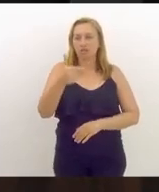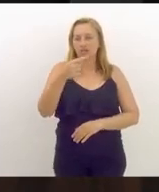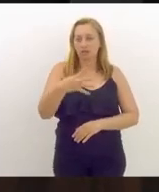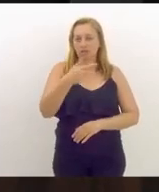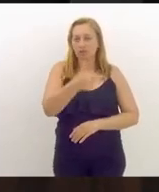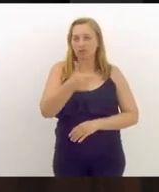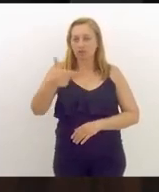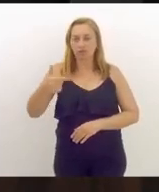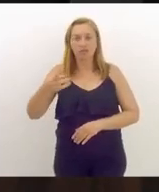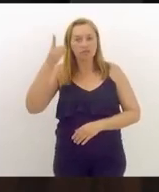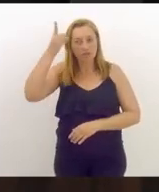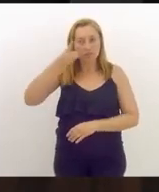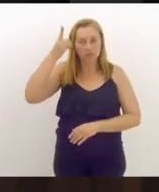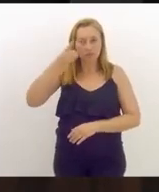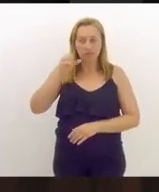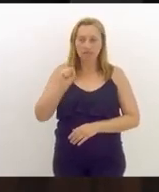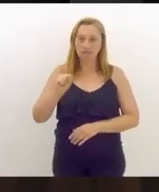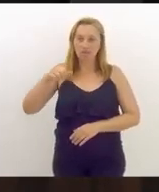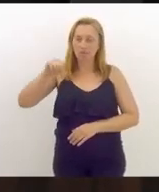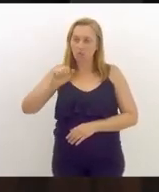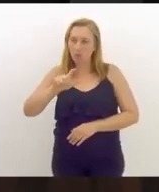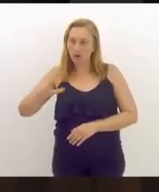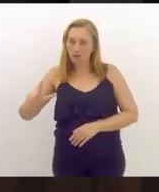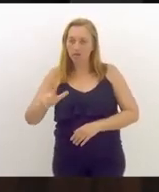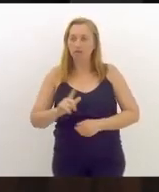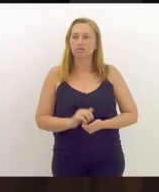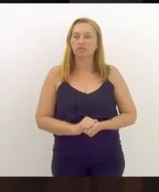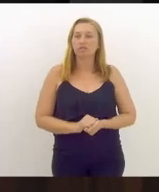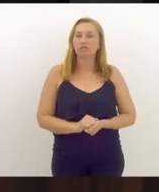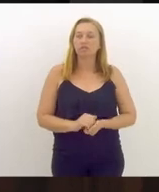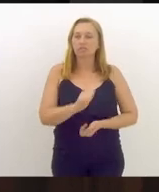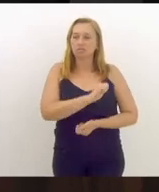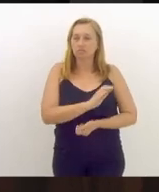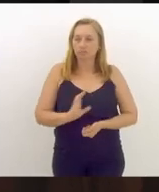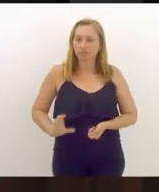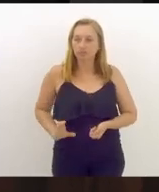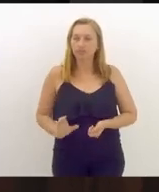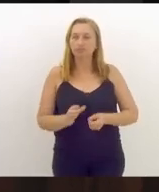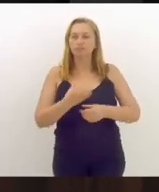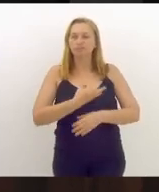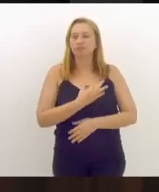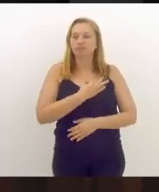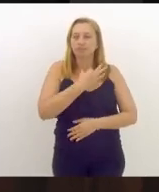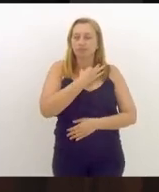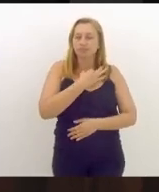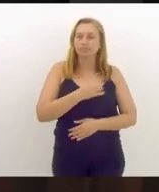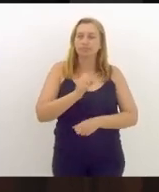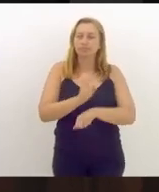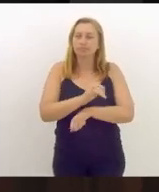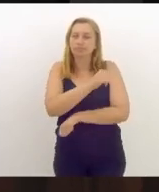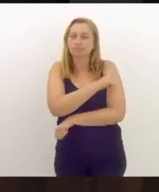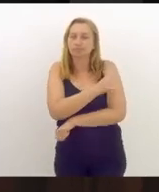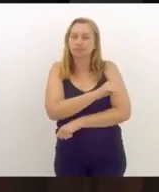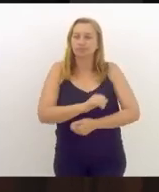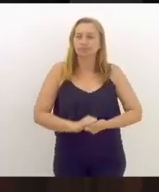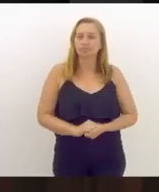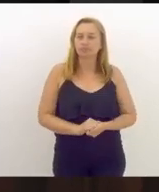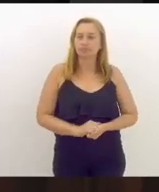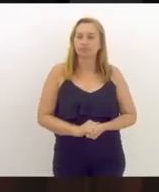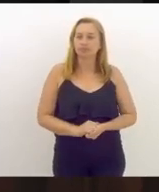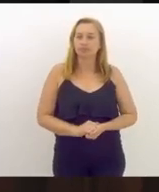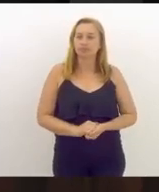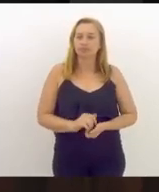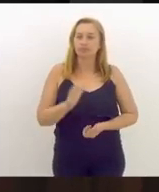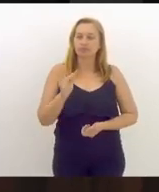e autoria Deputado Samuel Malafaia e André Siciliano consegue o título de benério do Estado do Rio de Janeiro a brigada